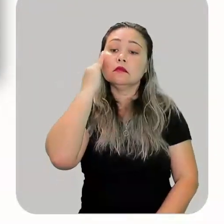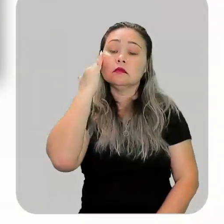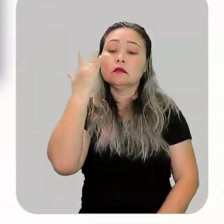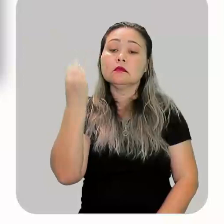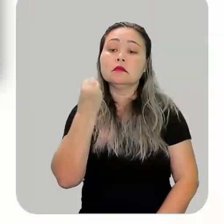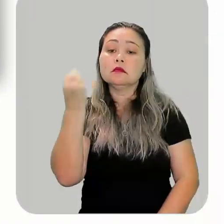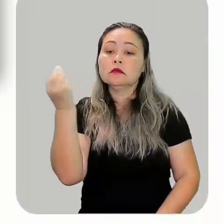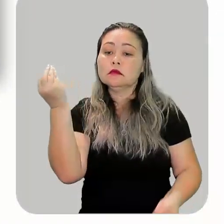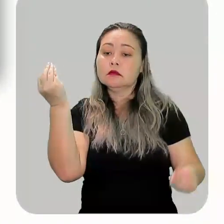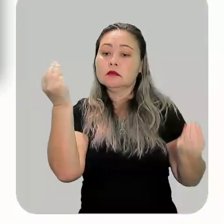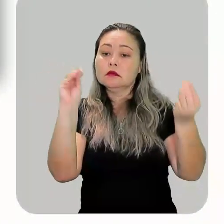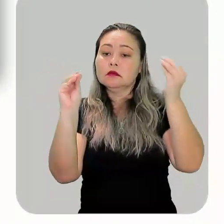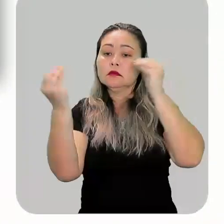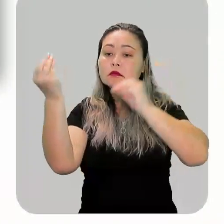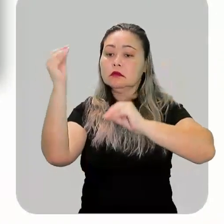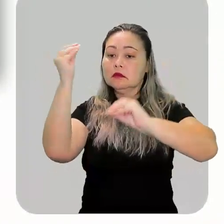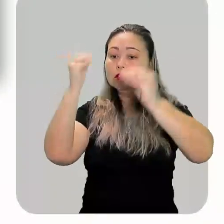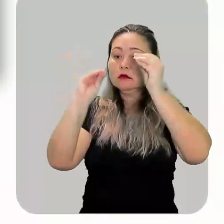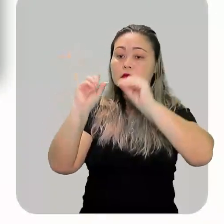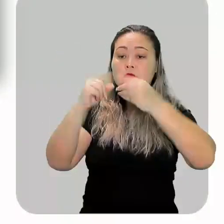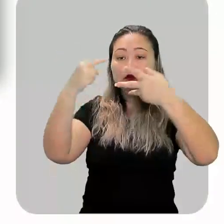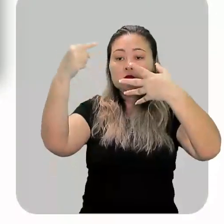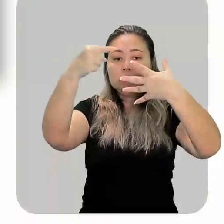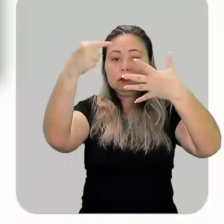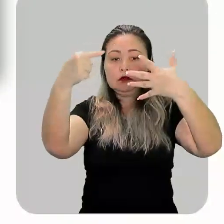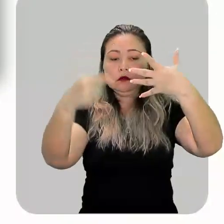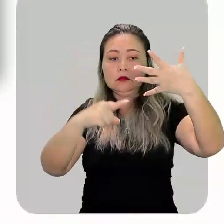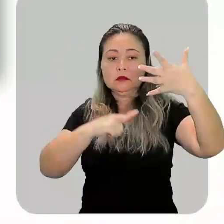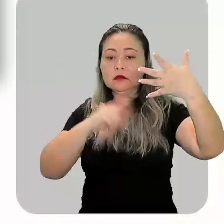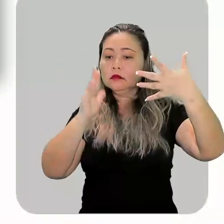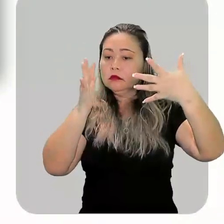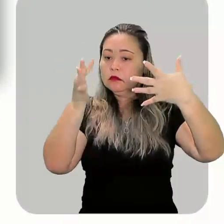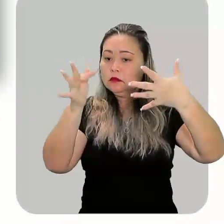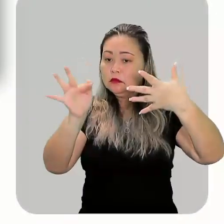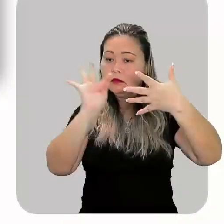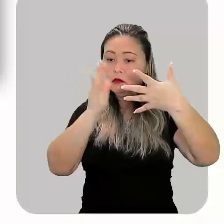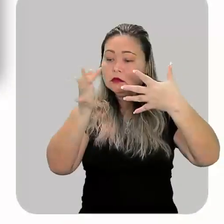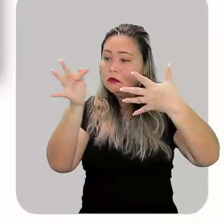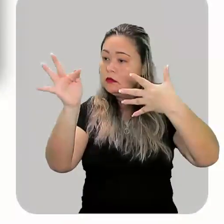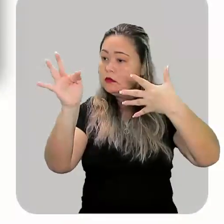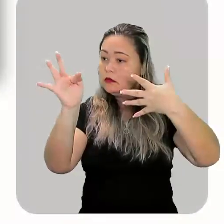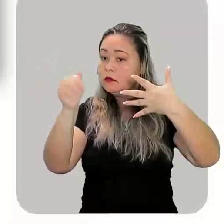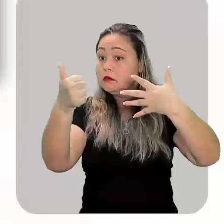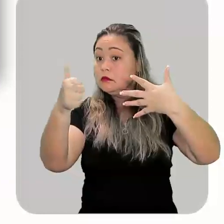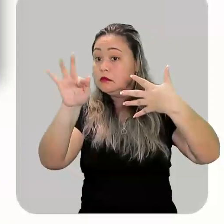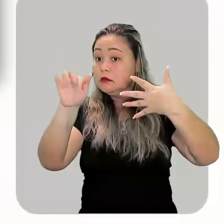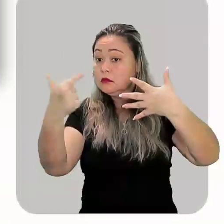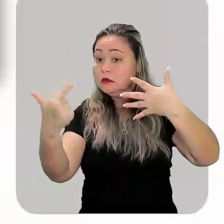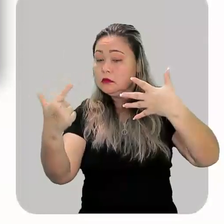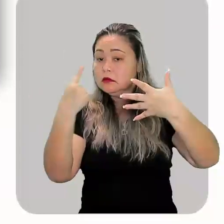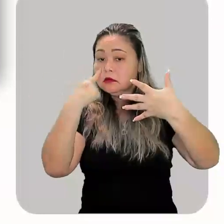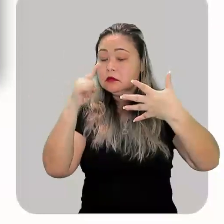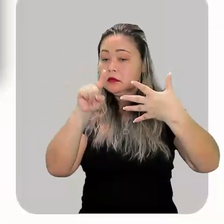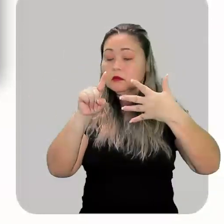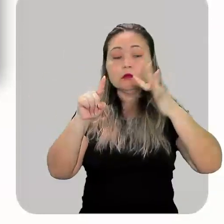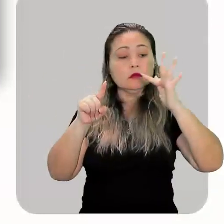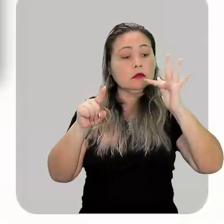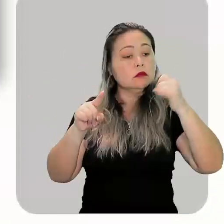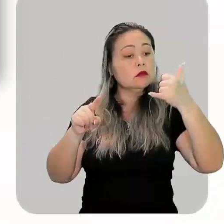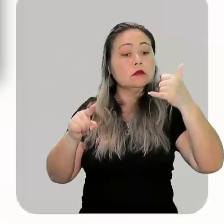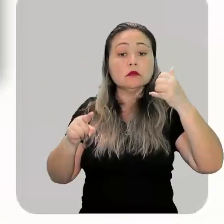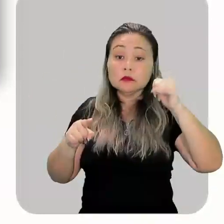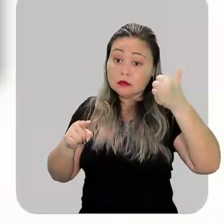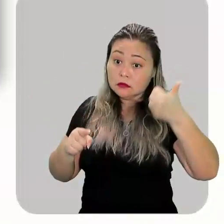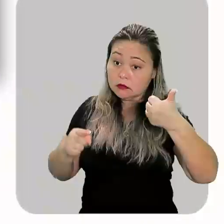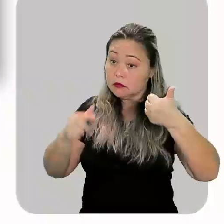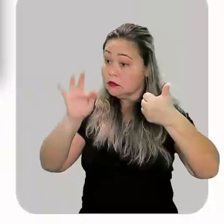os elementos. Então vamos lá. Temos os focos, né? Isso. F1 e F2, olha que bonitinho. Foco 1,